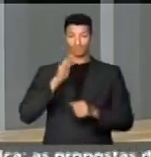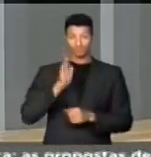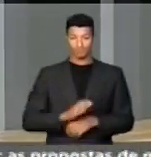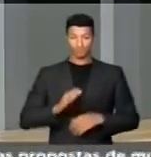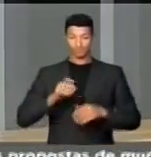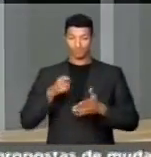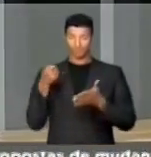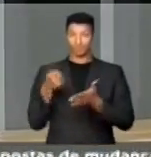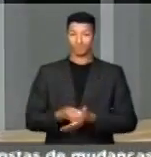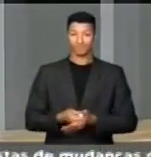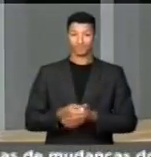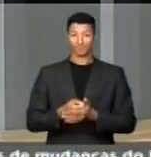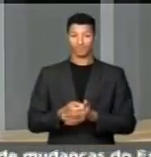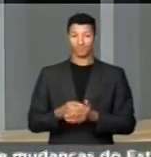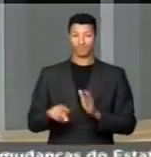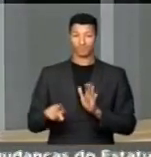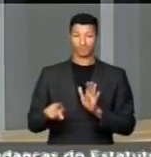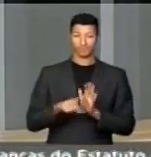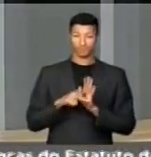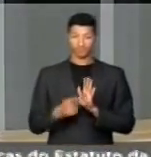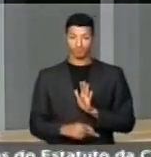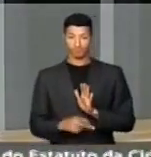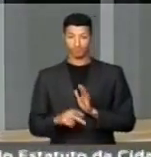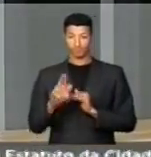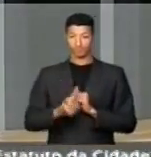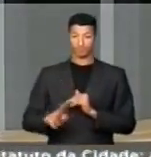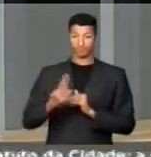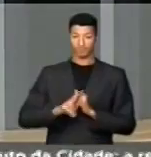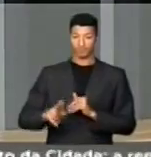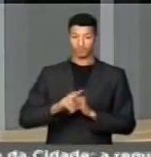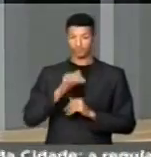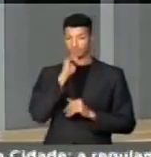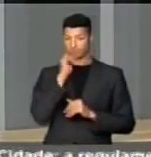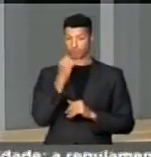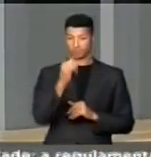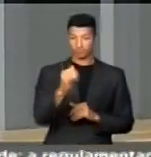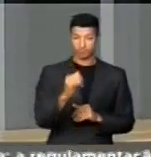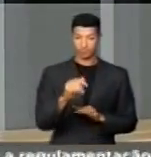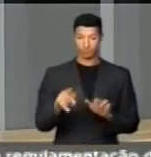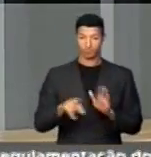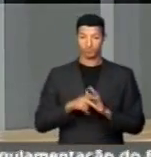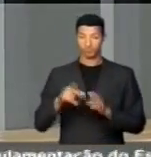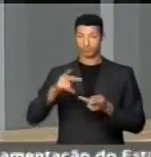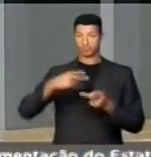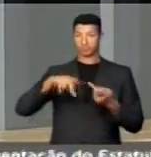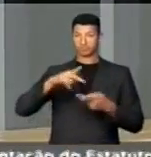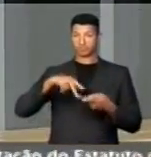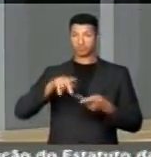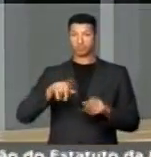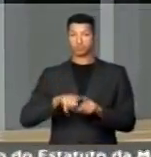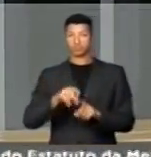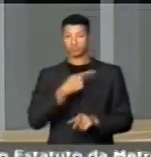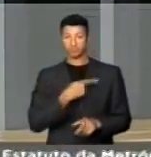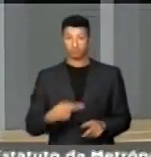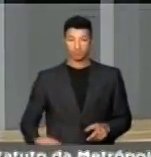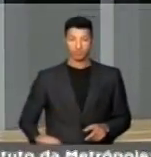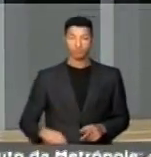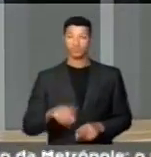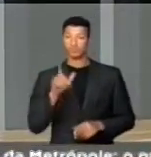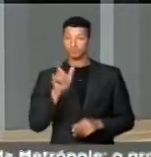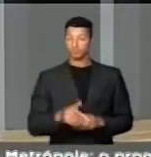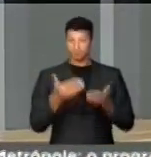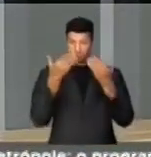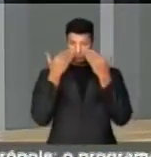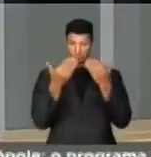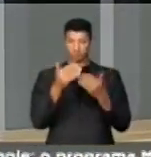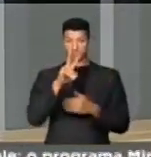se apostando a nível de utilização das energias renováveis no planeta. E a Presidente, ela